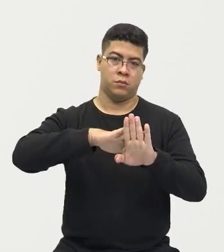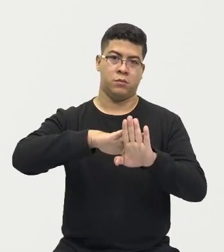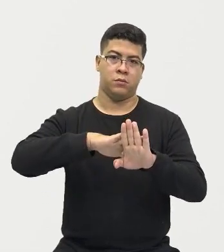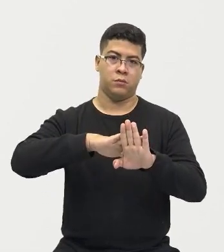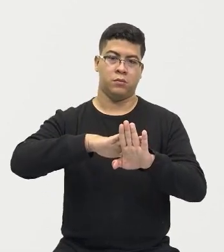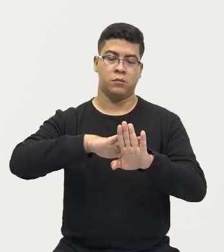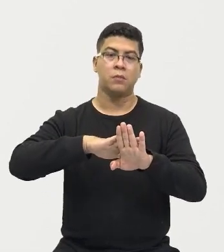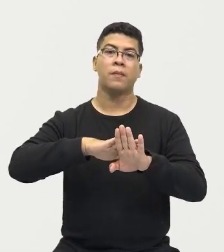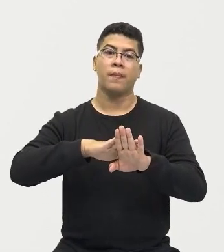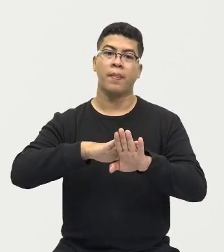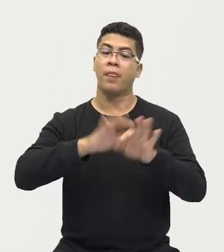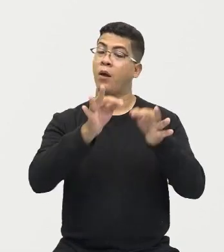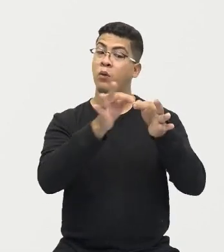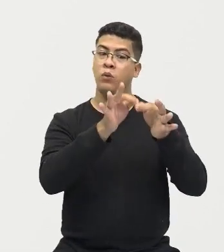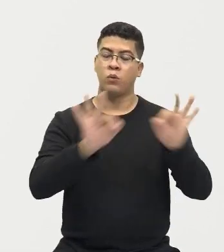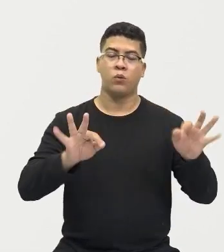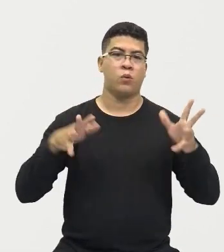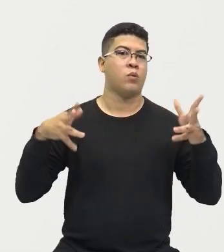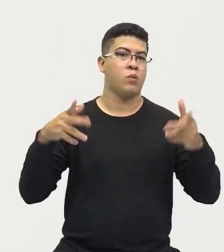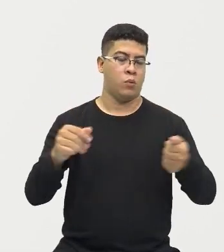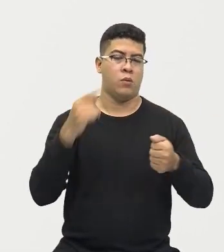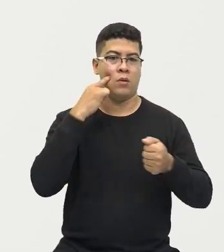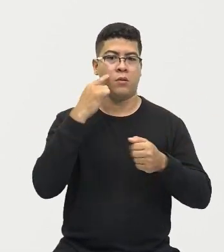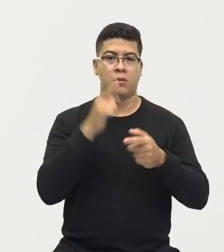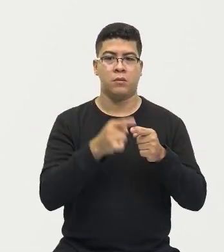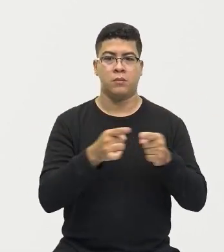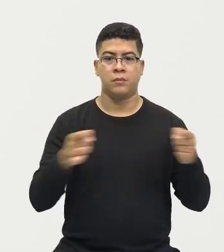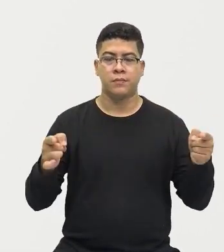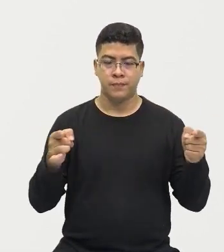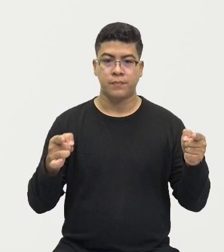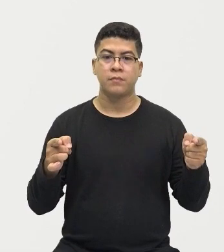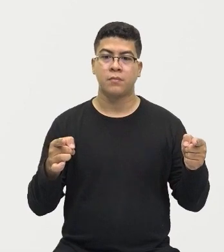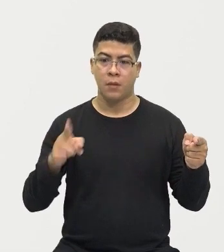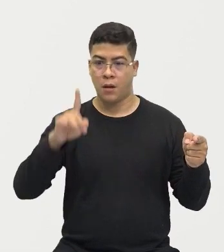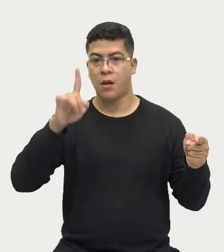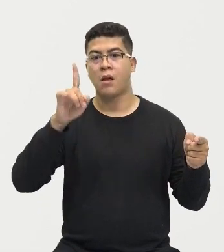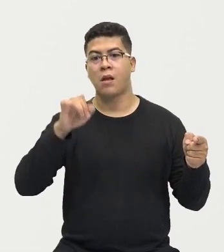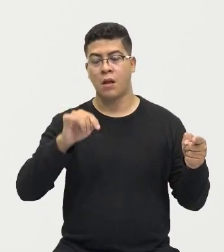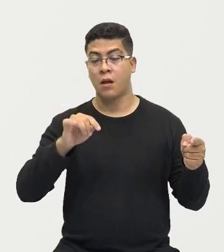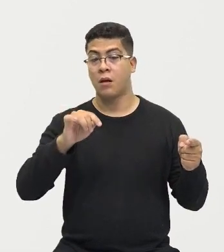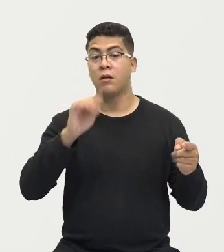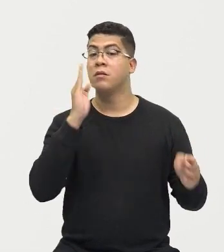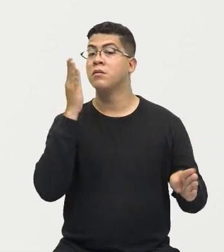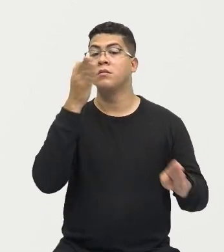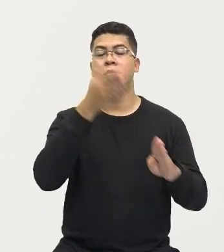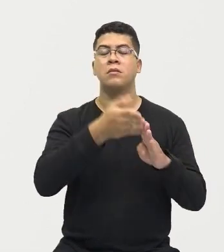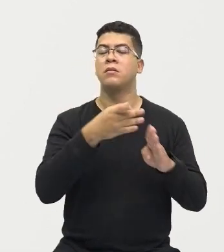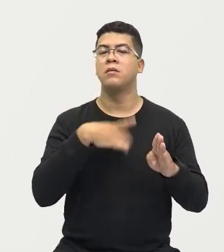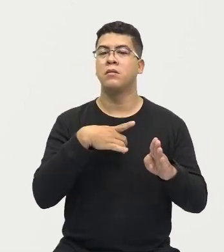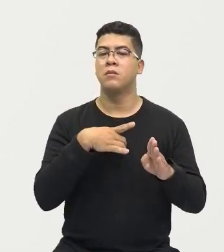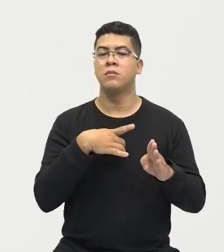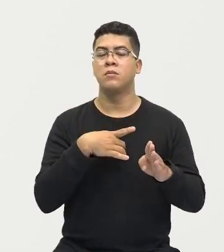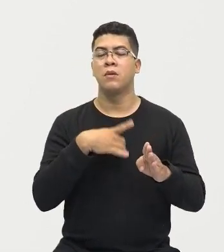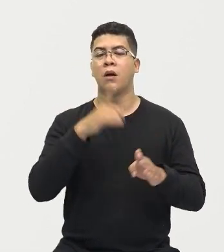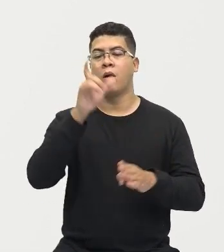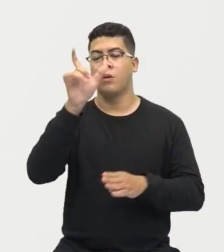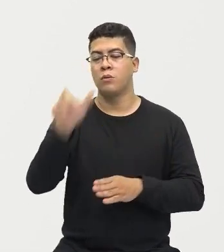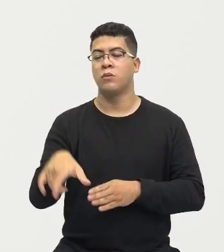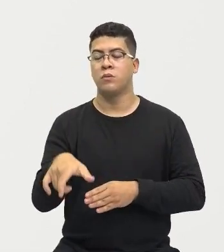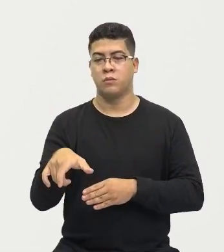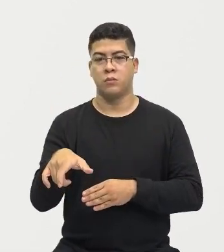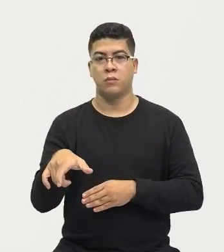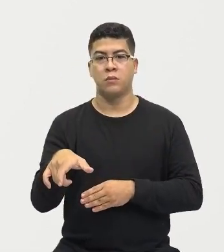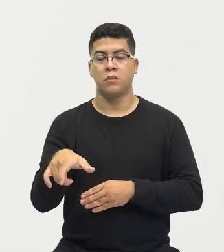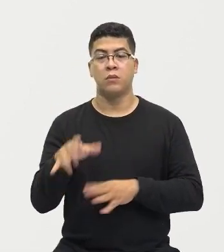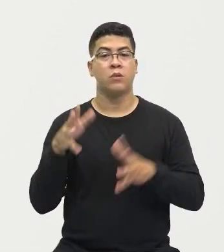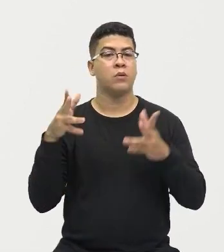oração aqui, ó, subordinada, ela está indicando que ela é um sujeito. Toda a oração está indicando